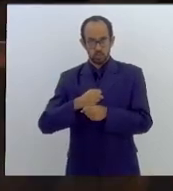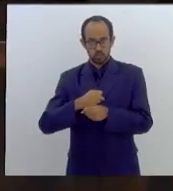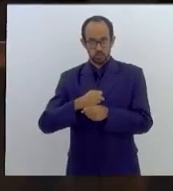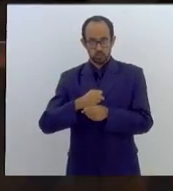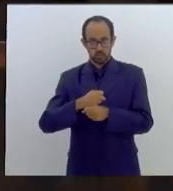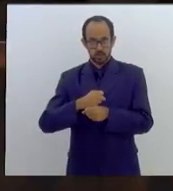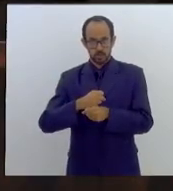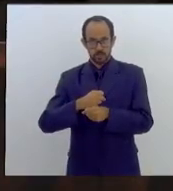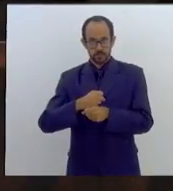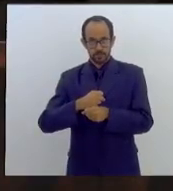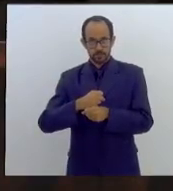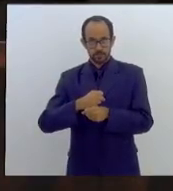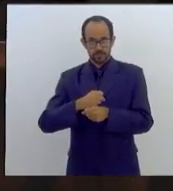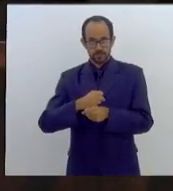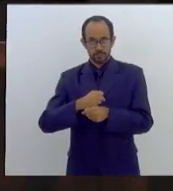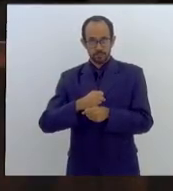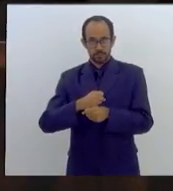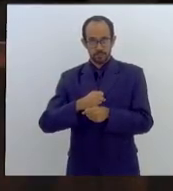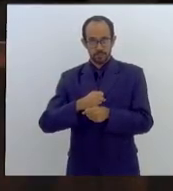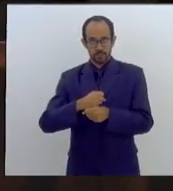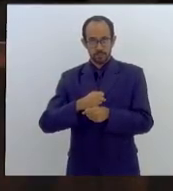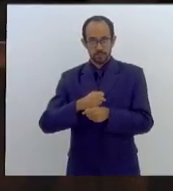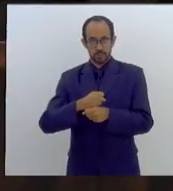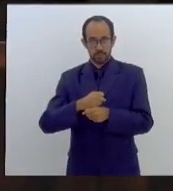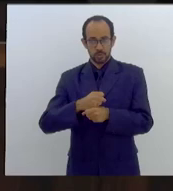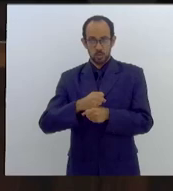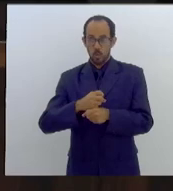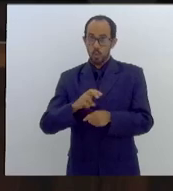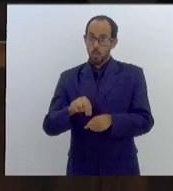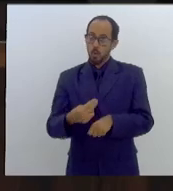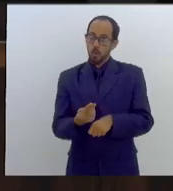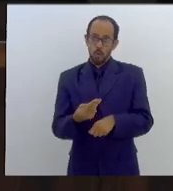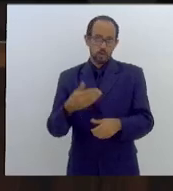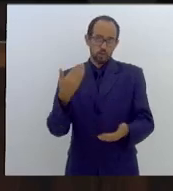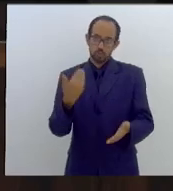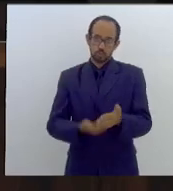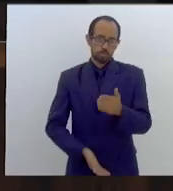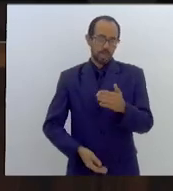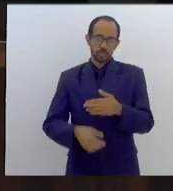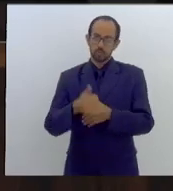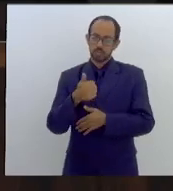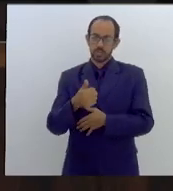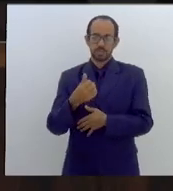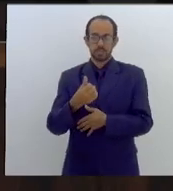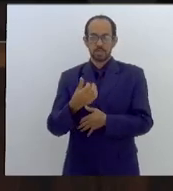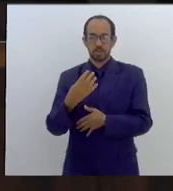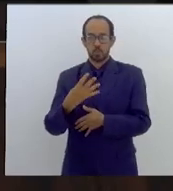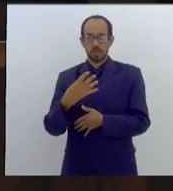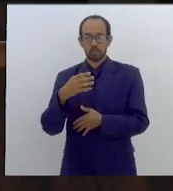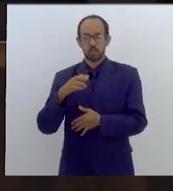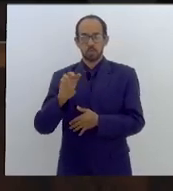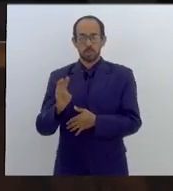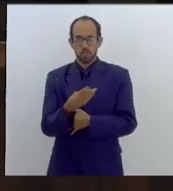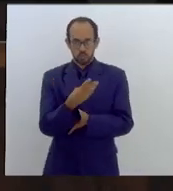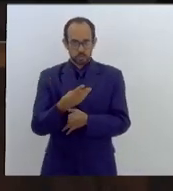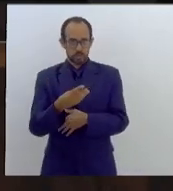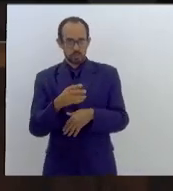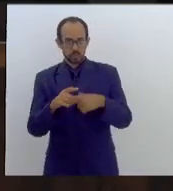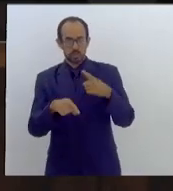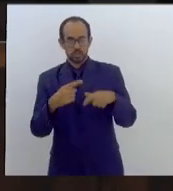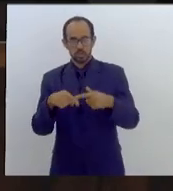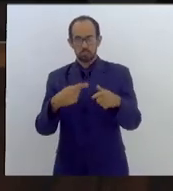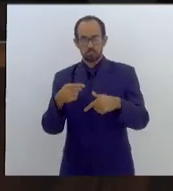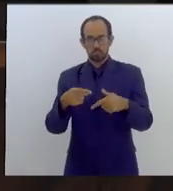E a inclusão, porque senão nós vamos perder os 164 milhões, ele aceita no